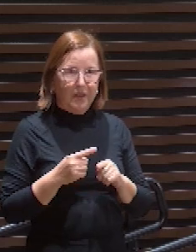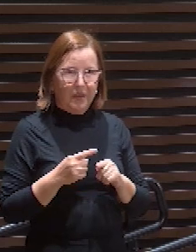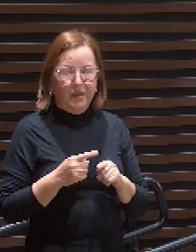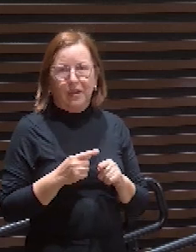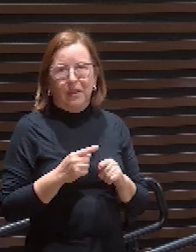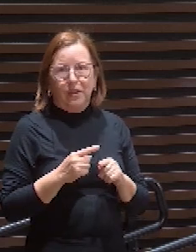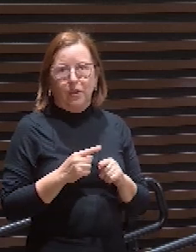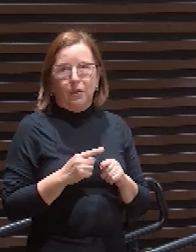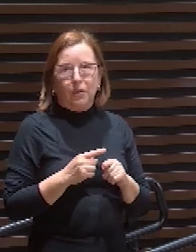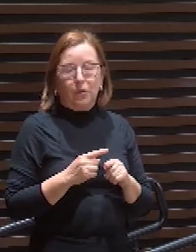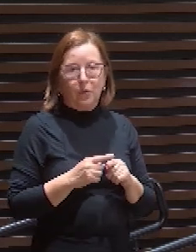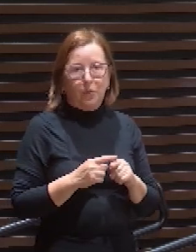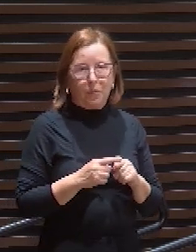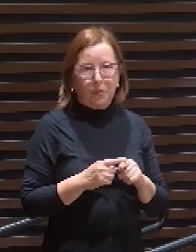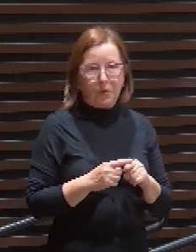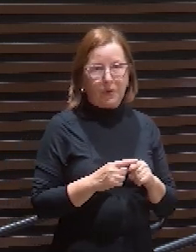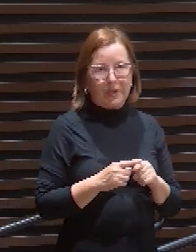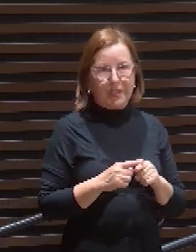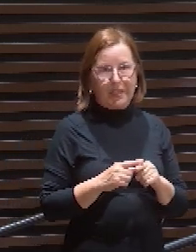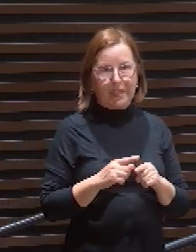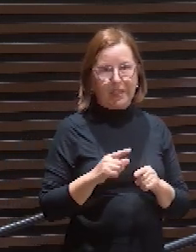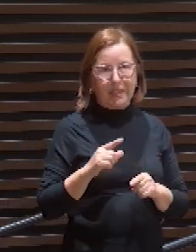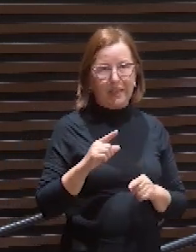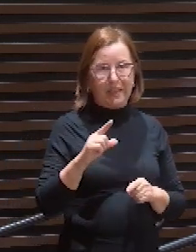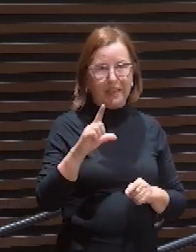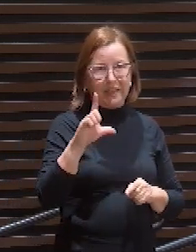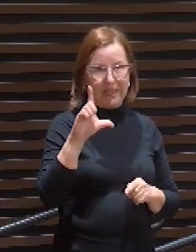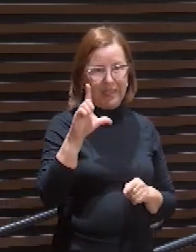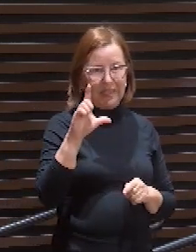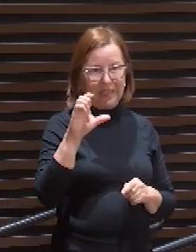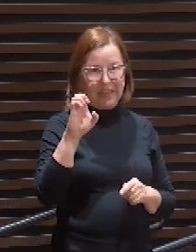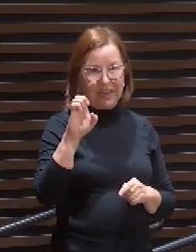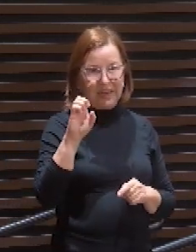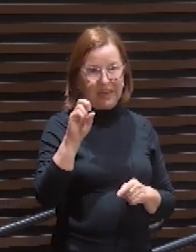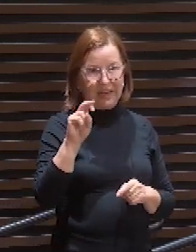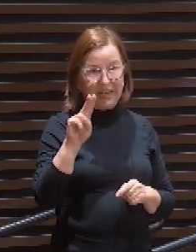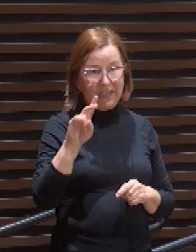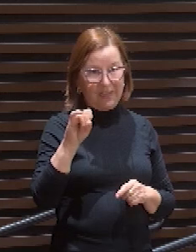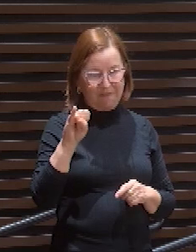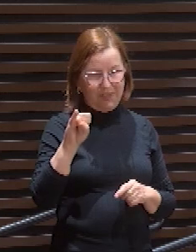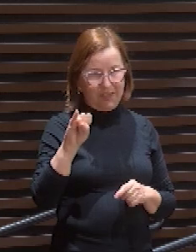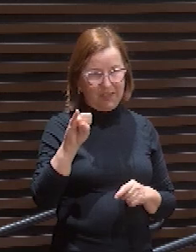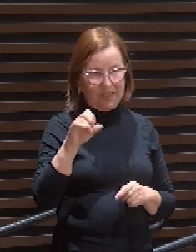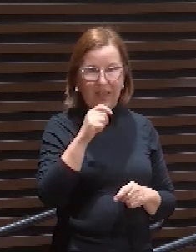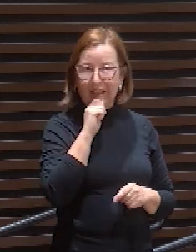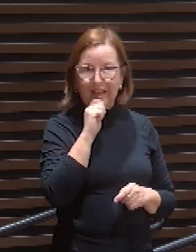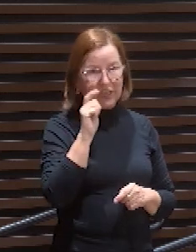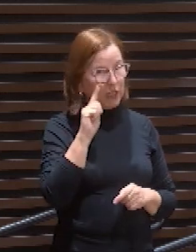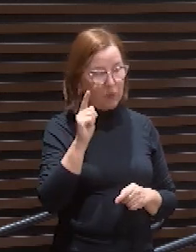pai, quando Melquisedeque saiu ao encontro deste.